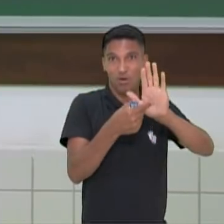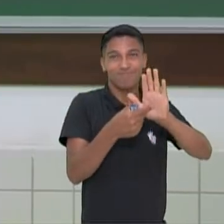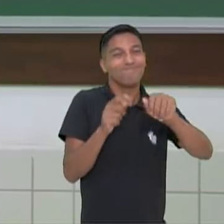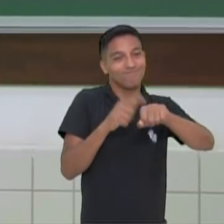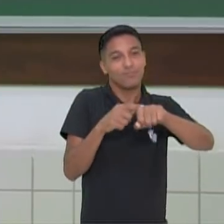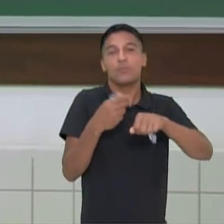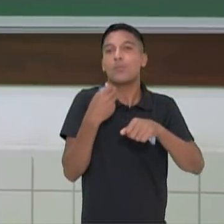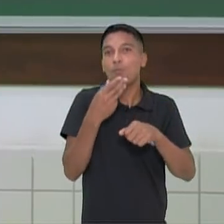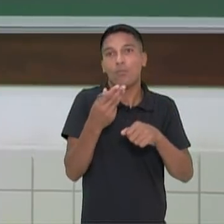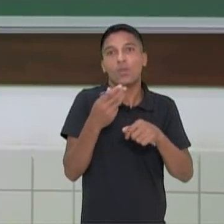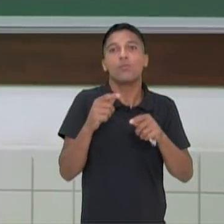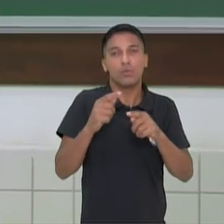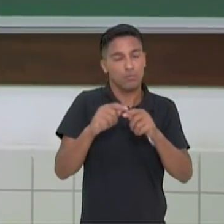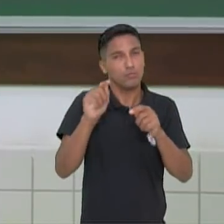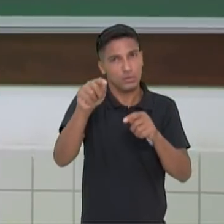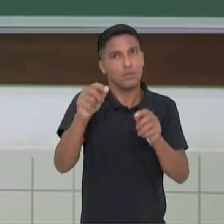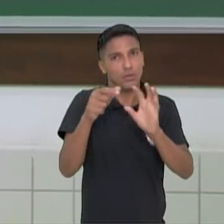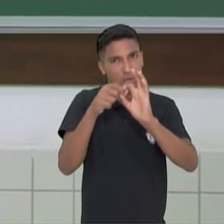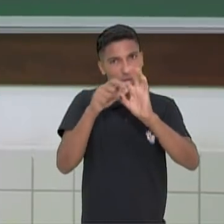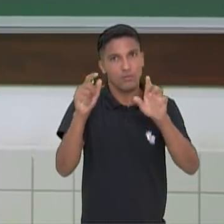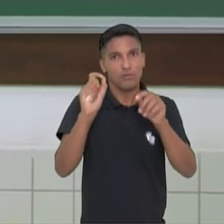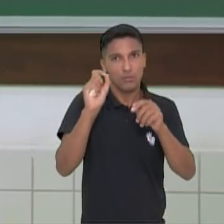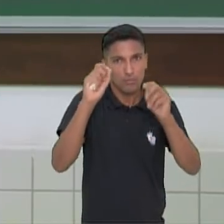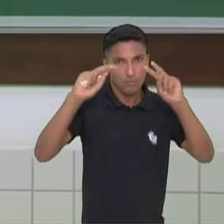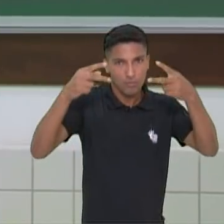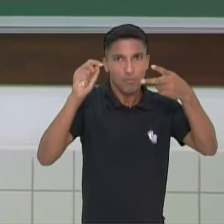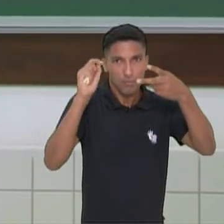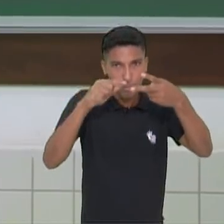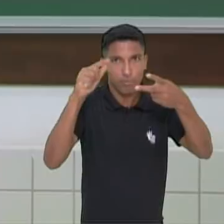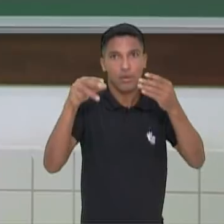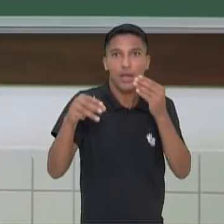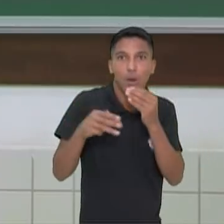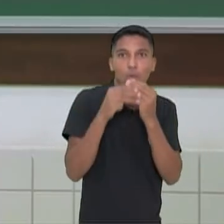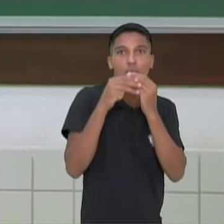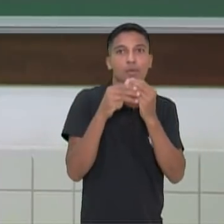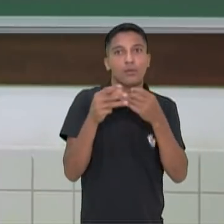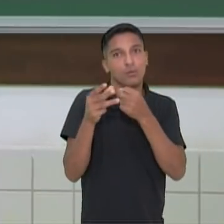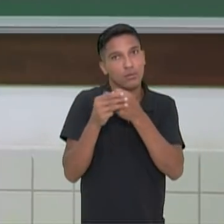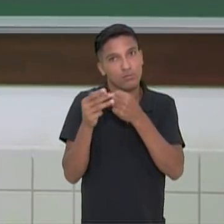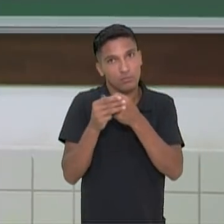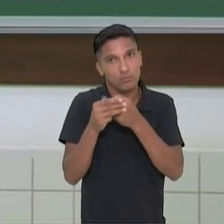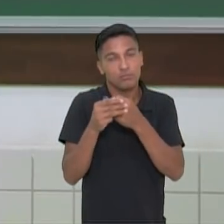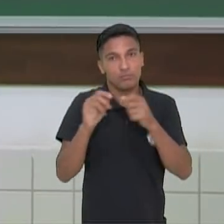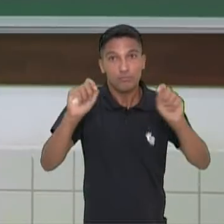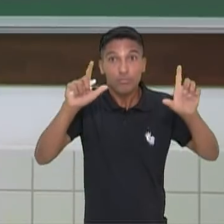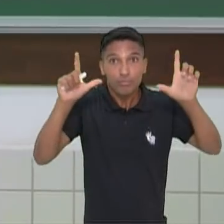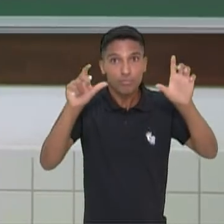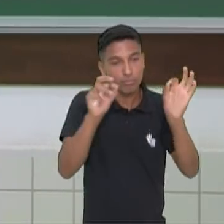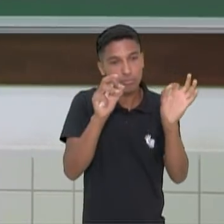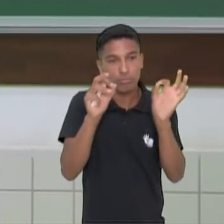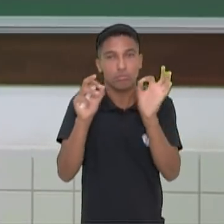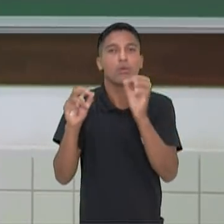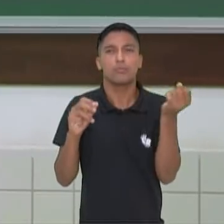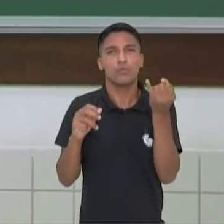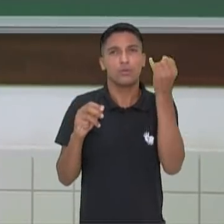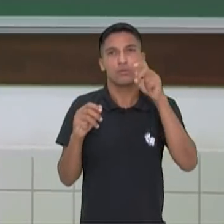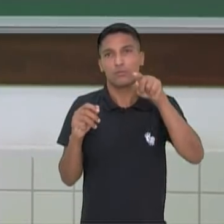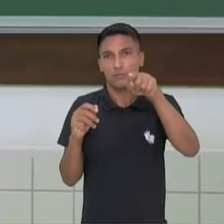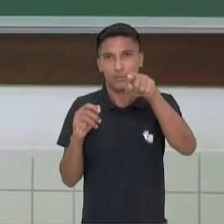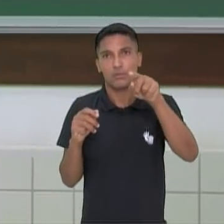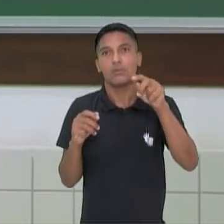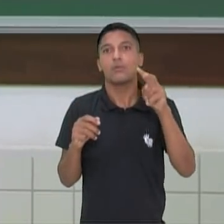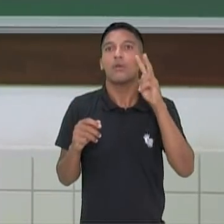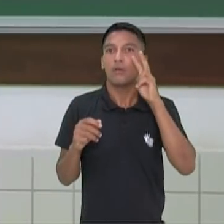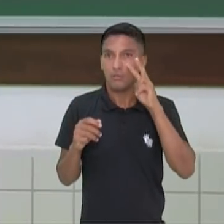uma alternativa para vocês completarem esse conhecimento em casa, né? Vale a pena assistir para saber um